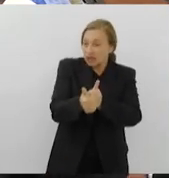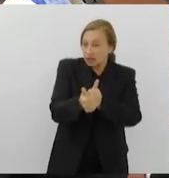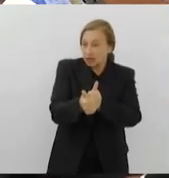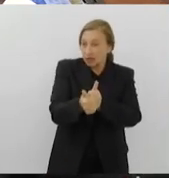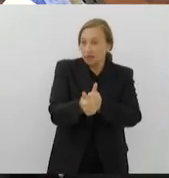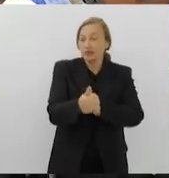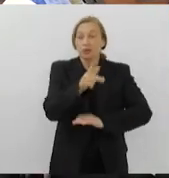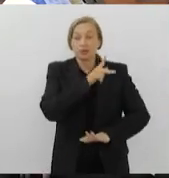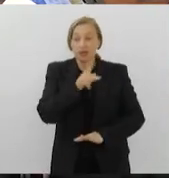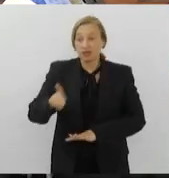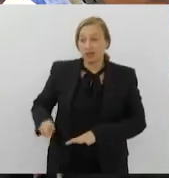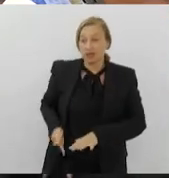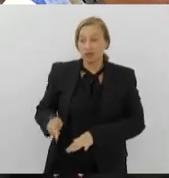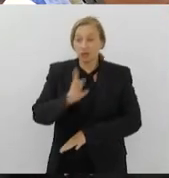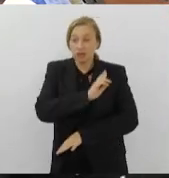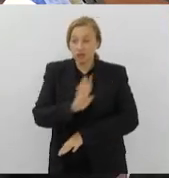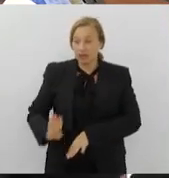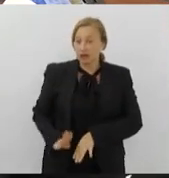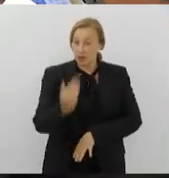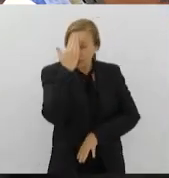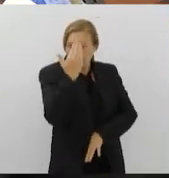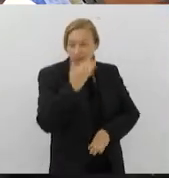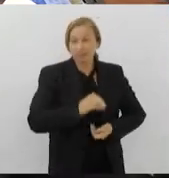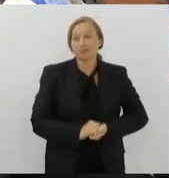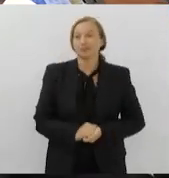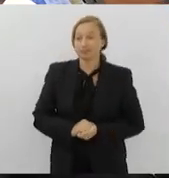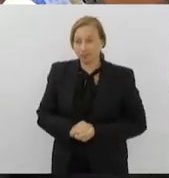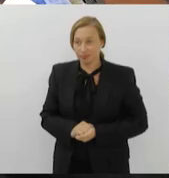é o presidente Rodrigo Bacelar. Obrigado.